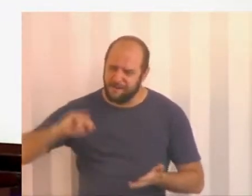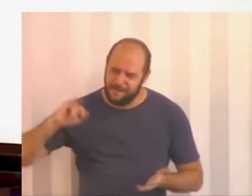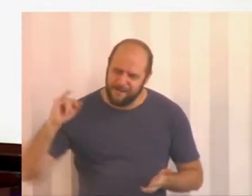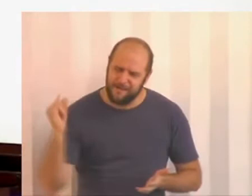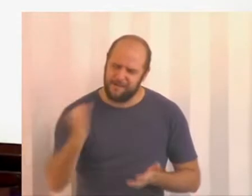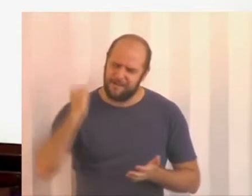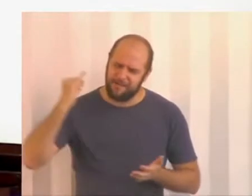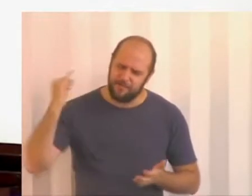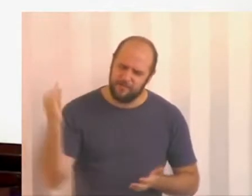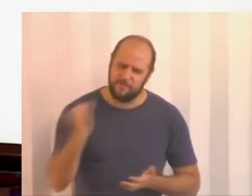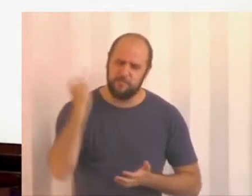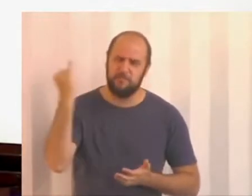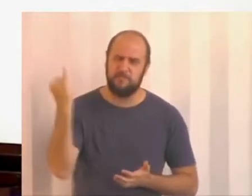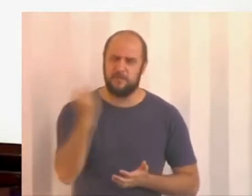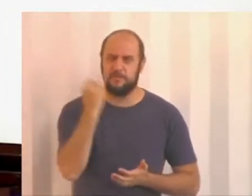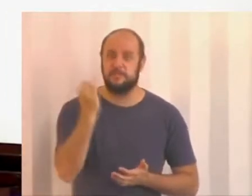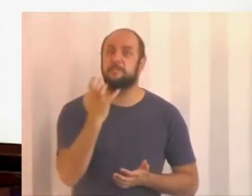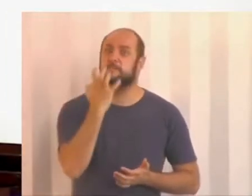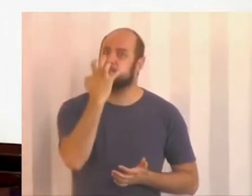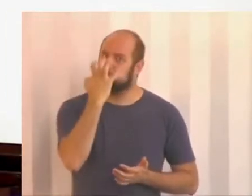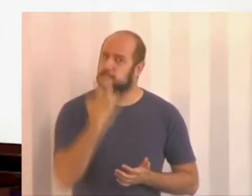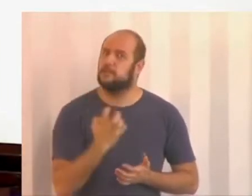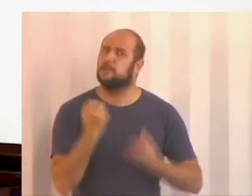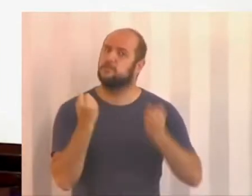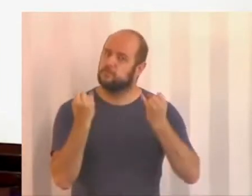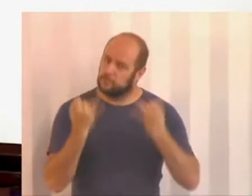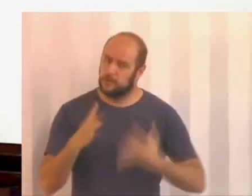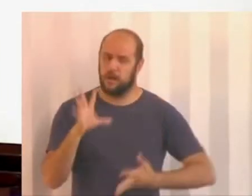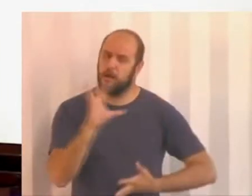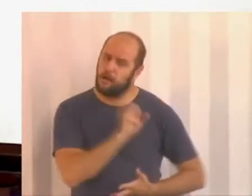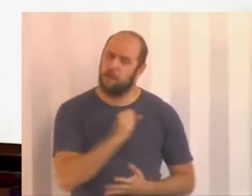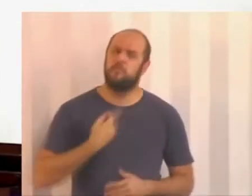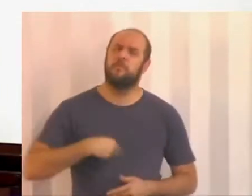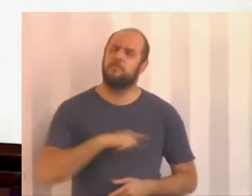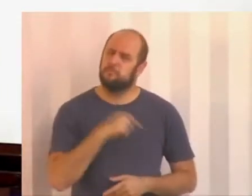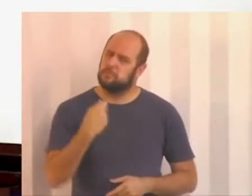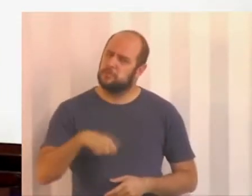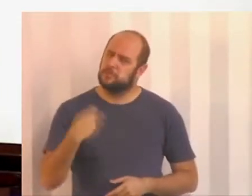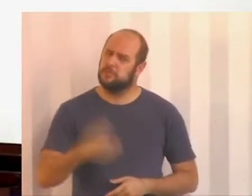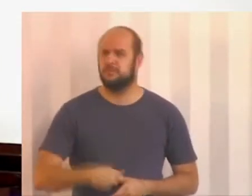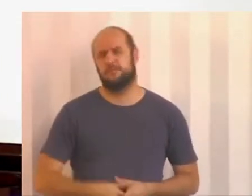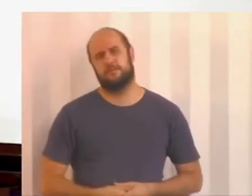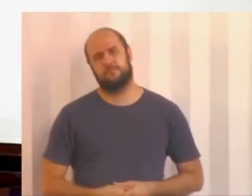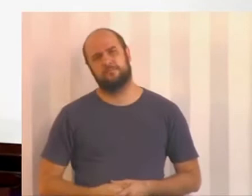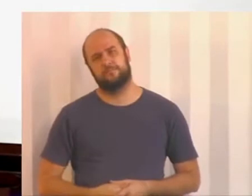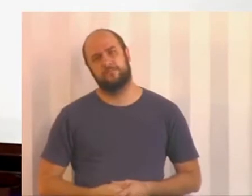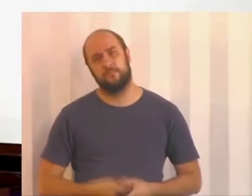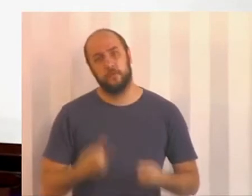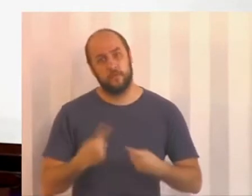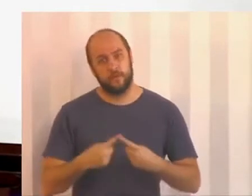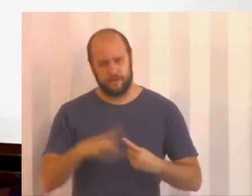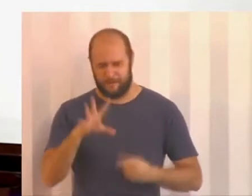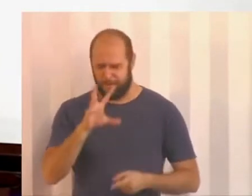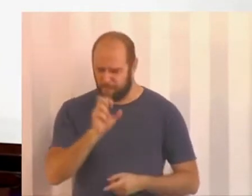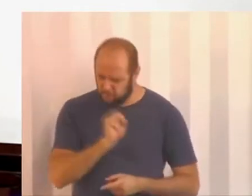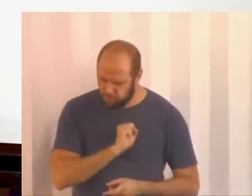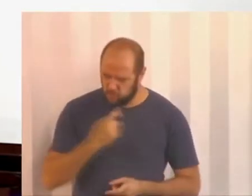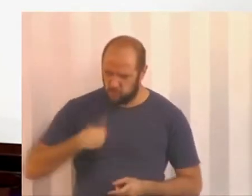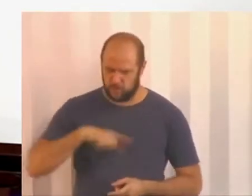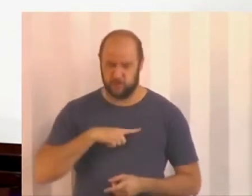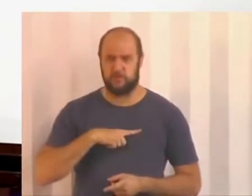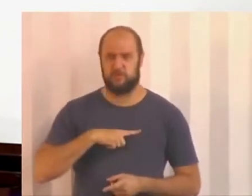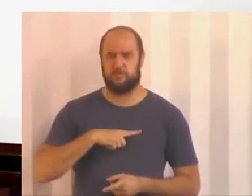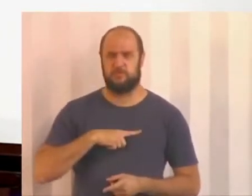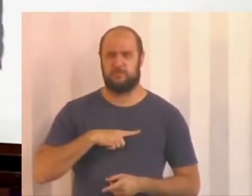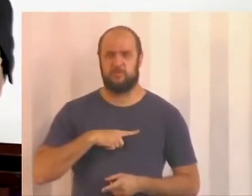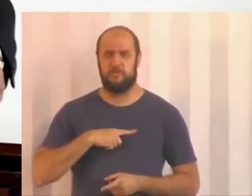importantes e sérias sobre esse amor que nós dizemos ter para com Deus. Porque esse amor que nós temos para com Deus, se ele não